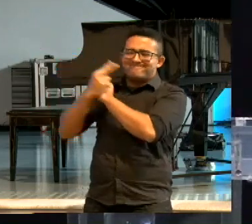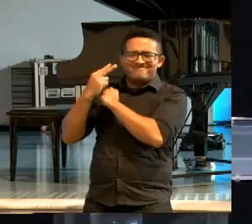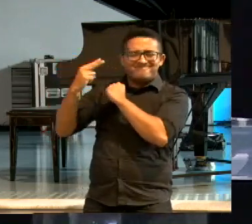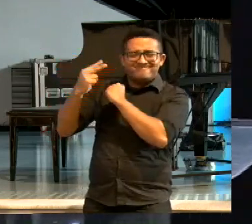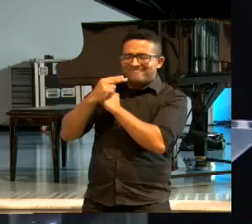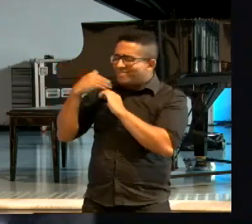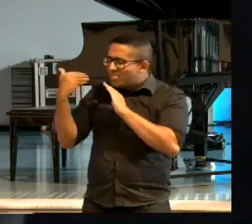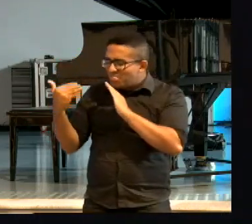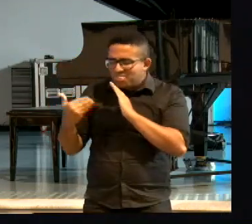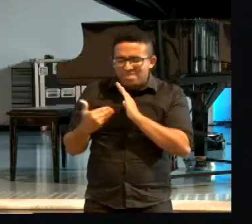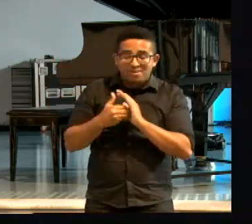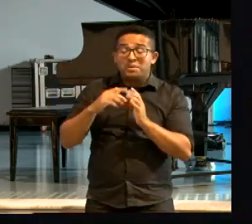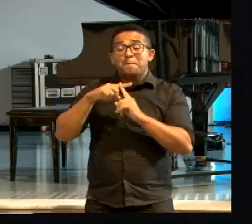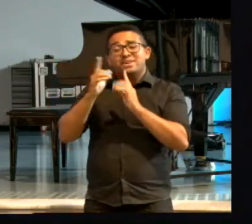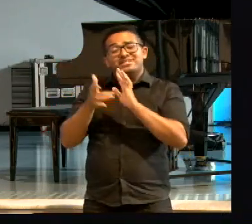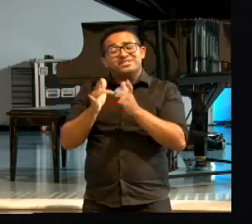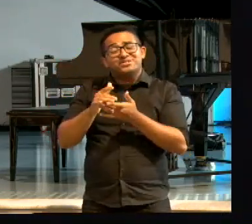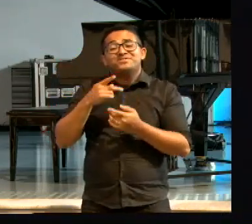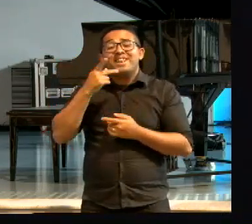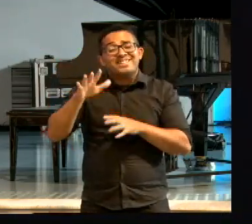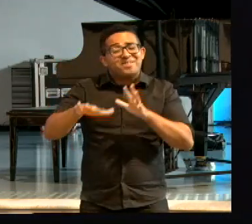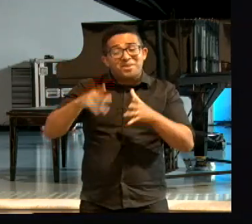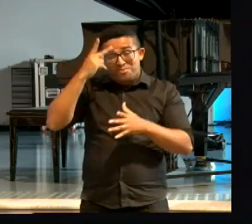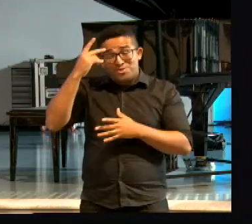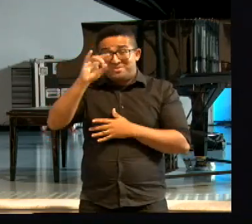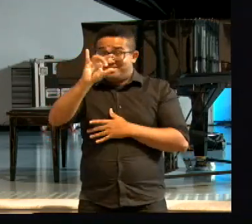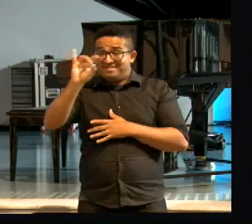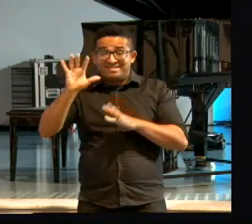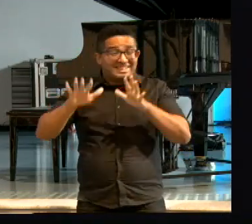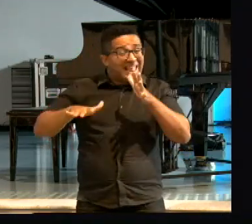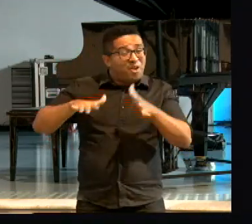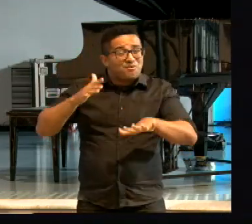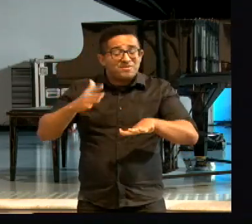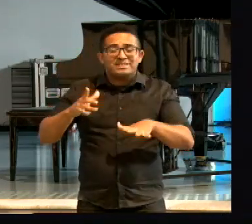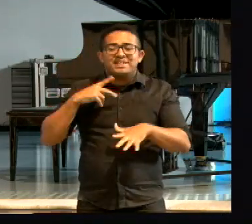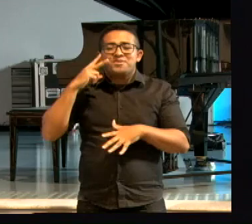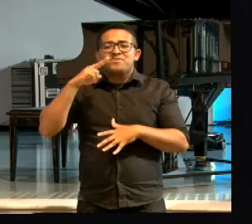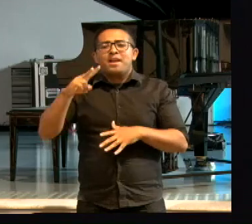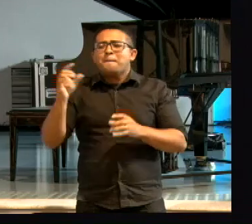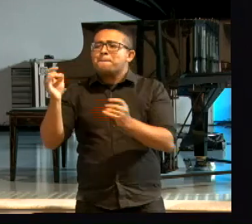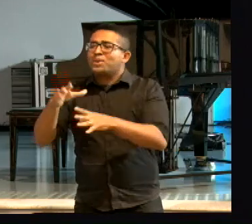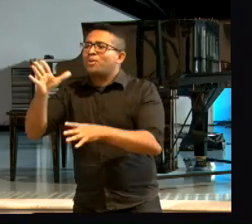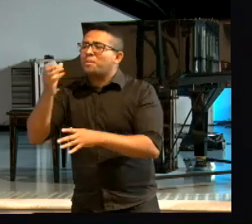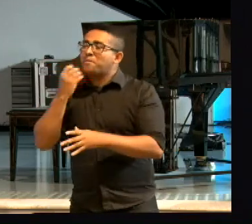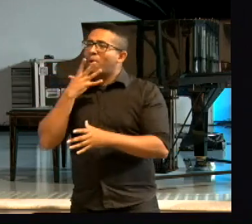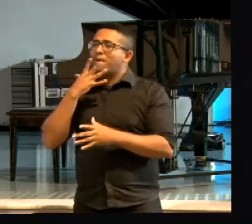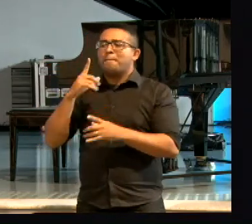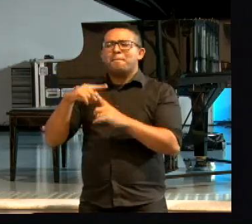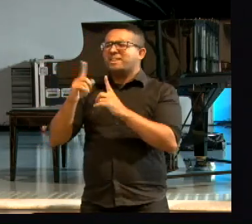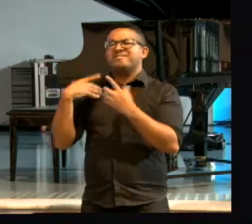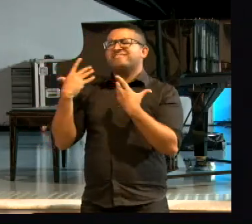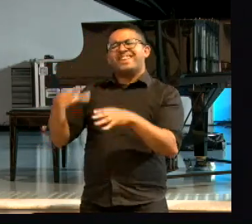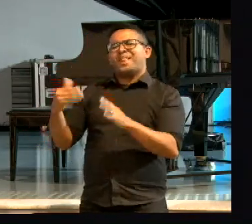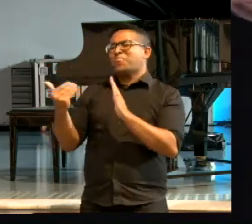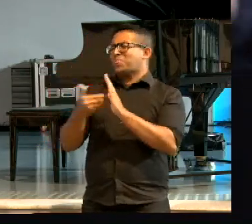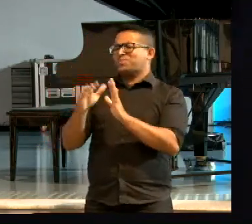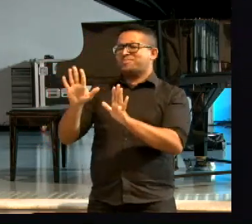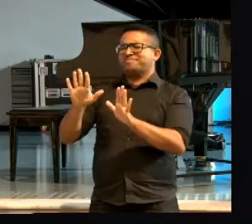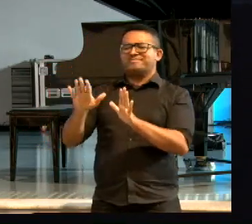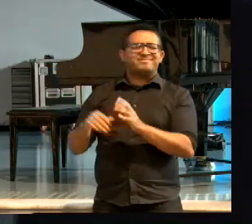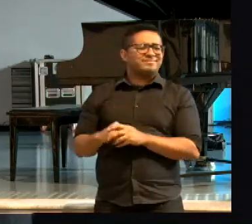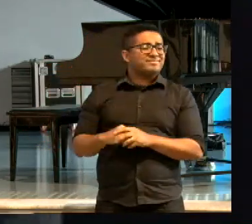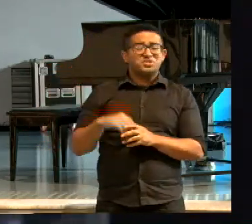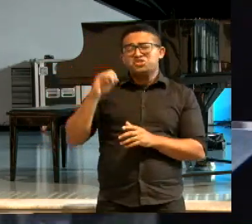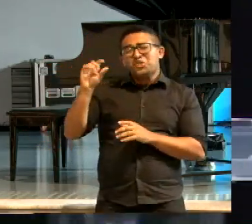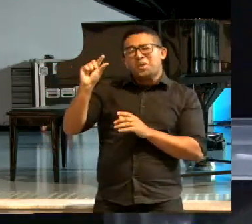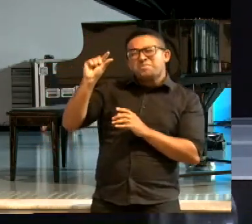Mas Jesus estava advertindo que alguns de nós poderíamos olhar para a provisão completa e dizer, mas eu não quero isso tudo. Eu acho